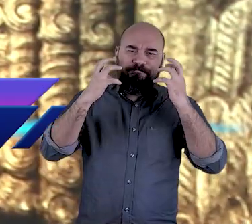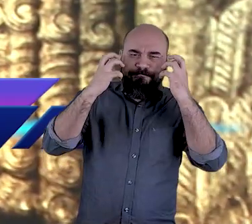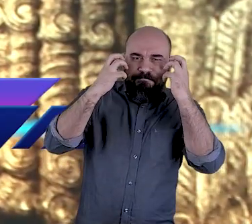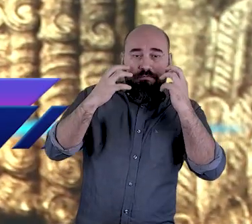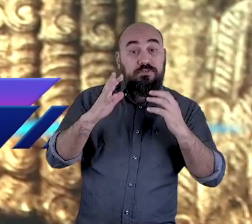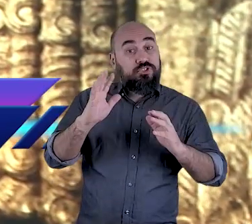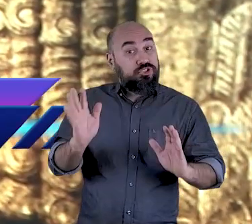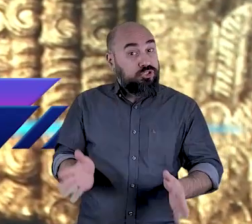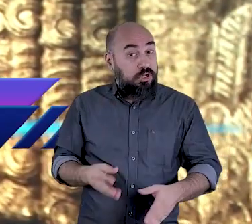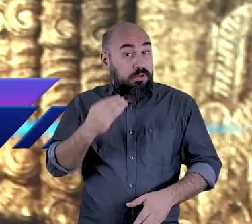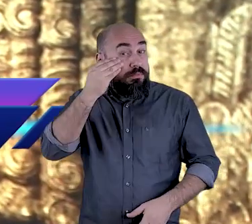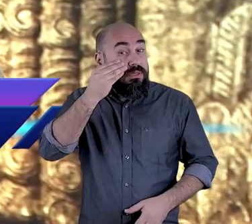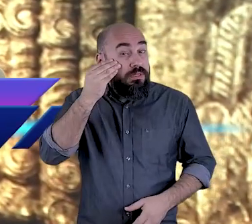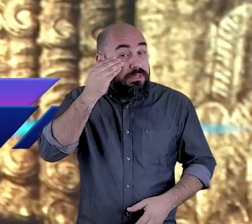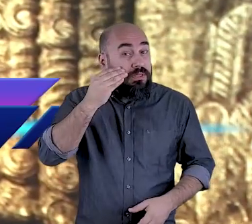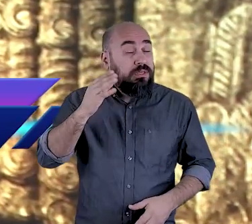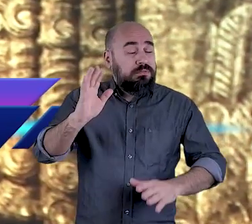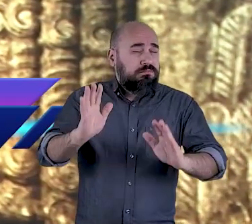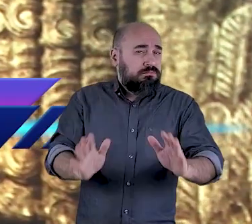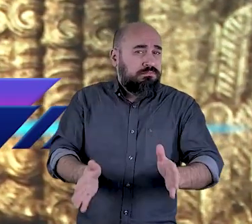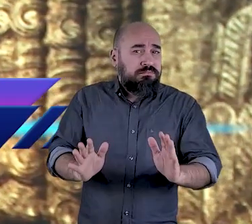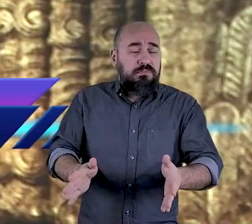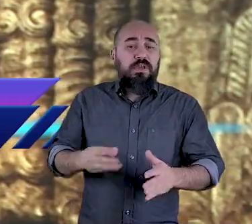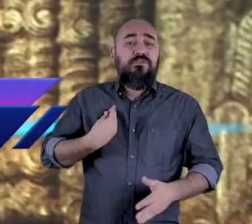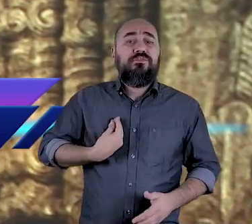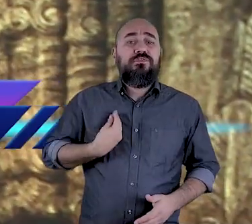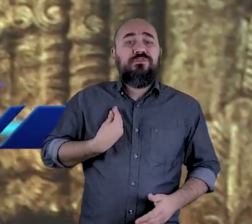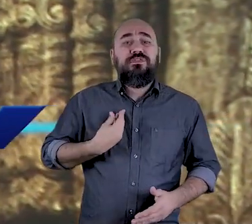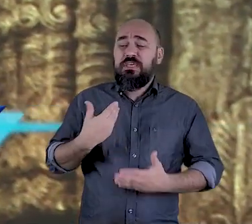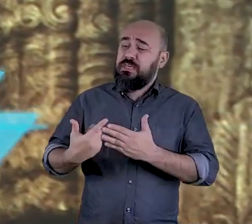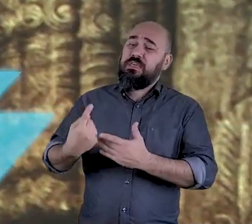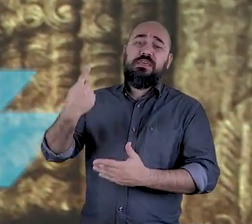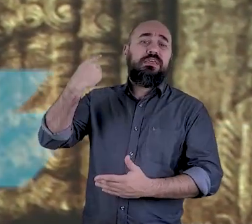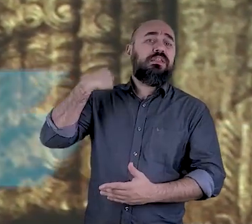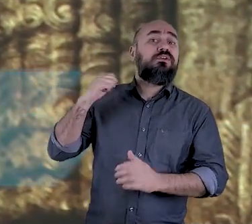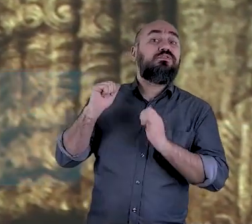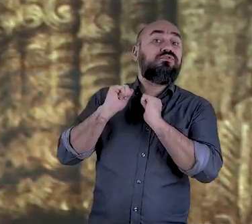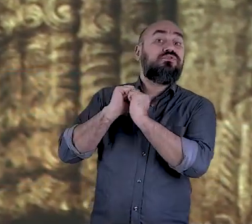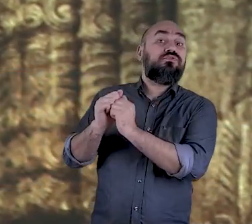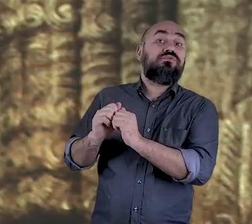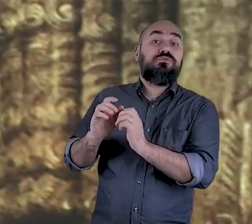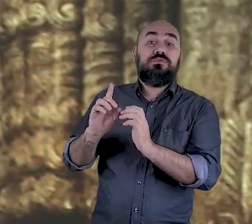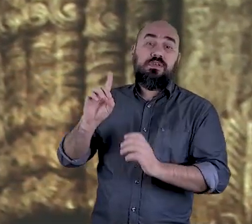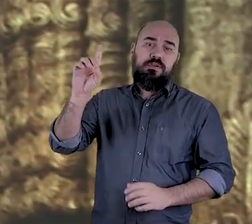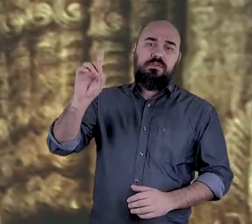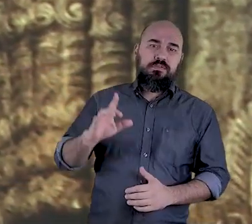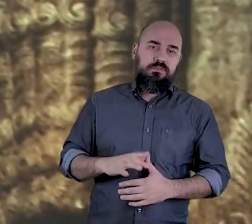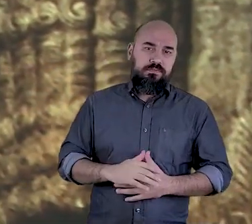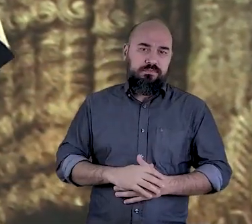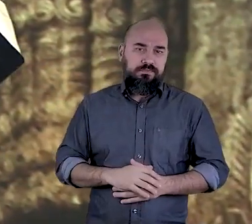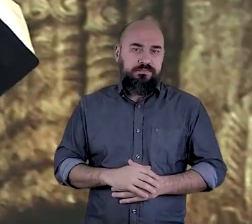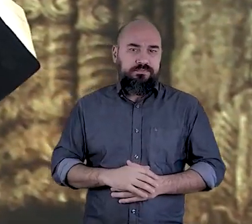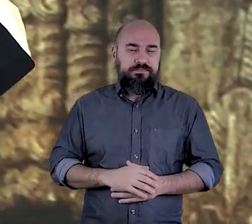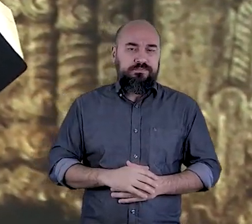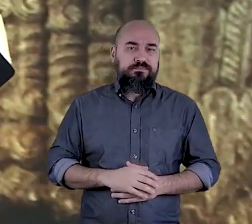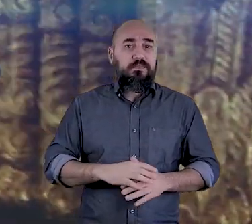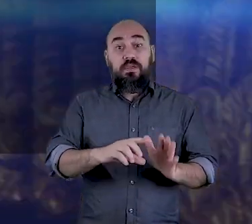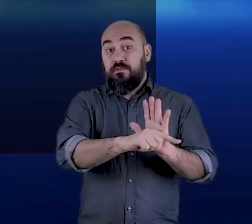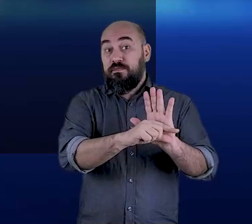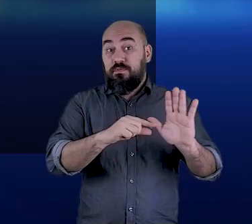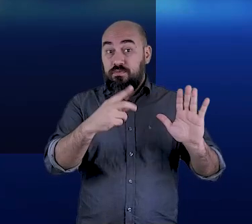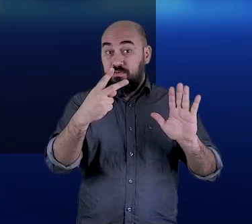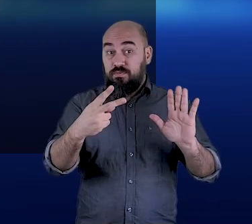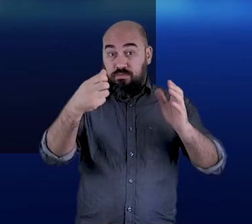rosto de muita experiência acumulada de uma história vivida ao lado do Senhor mas vamos continuar Versículo 2 diz